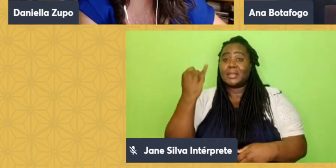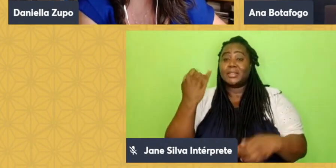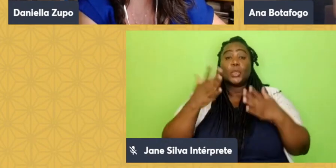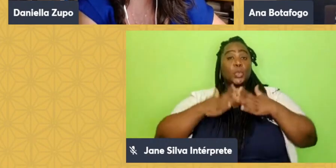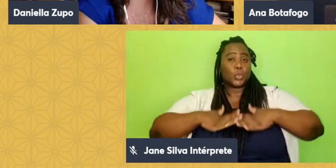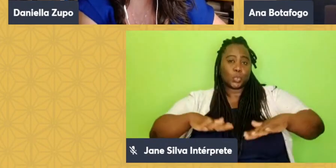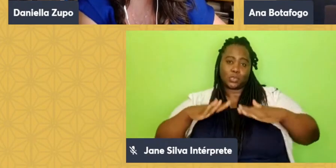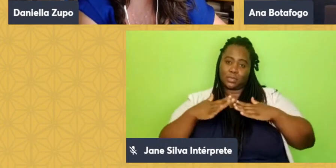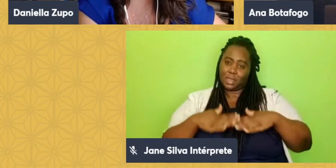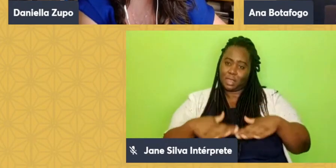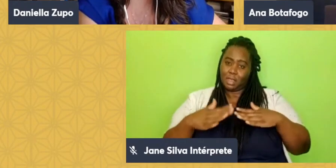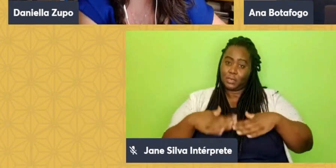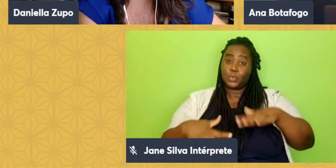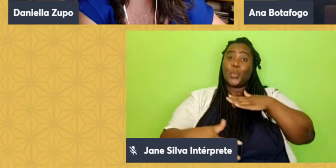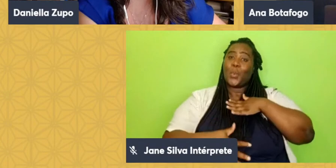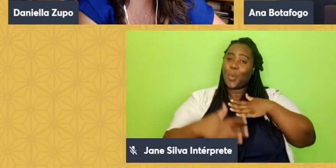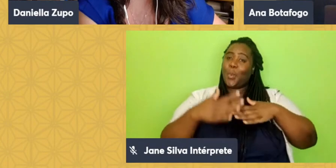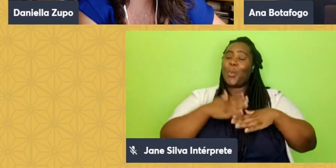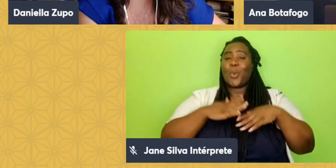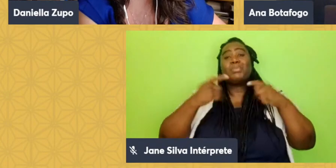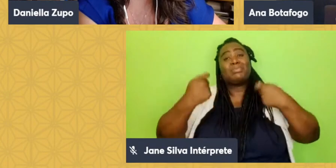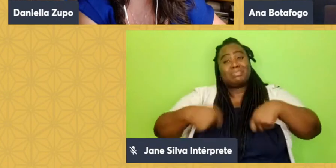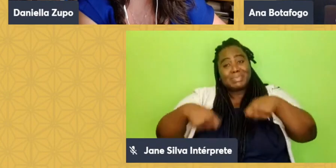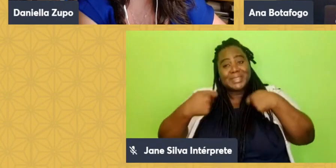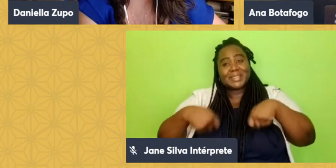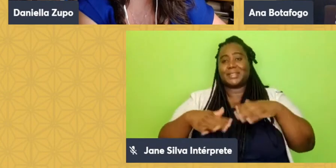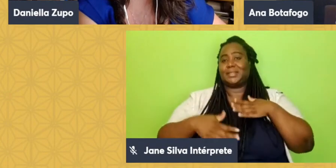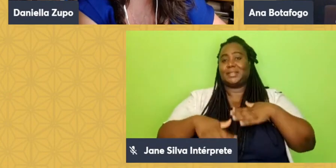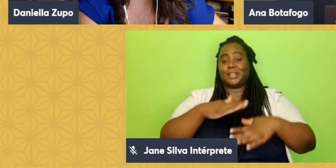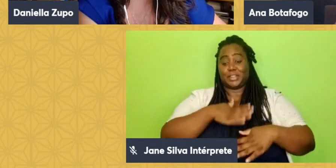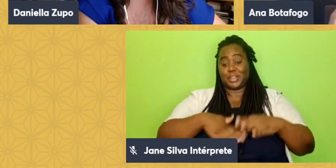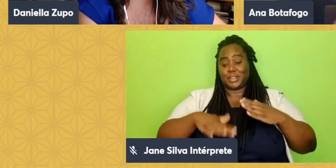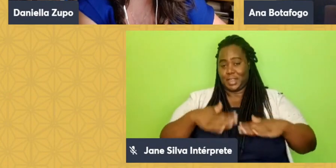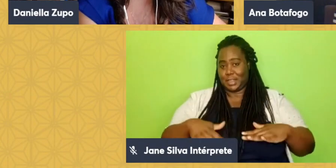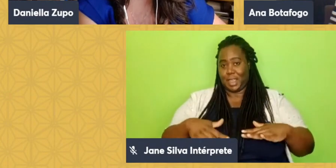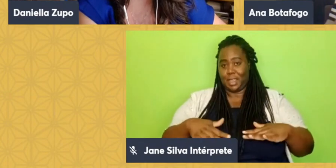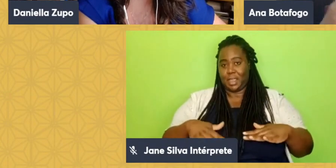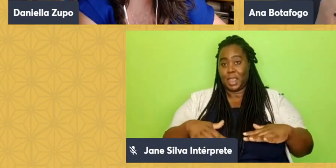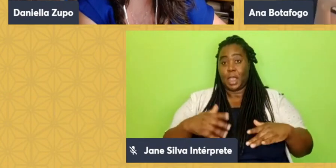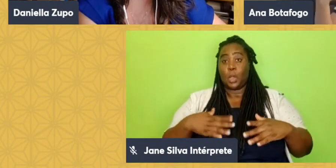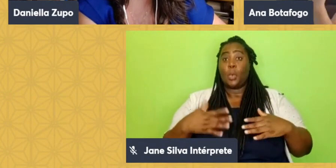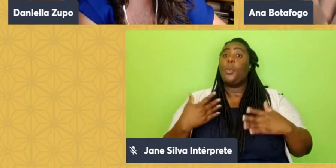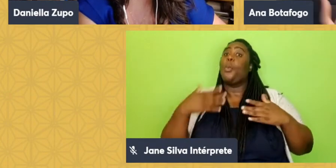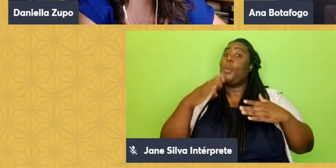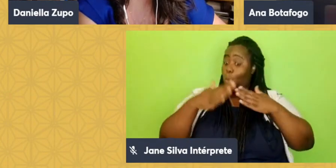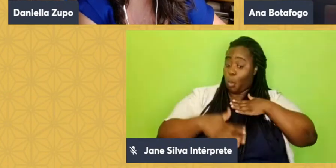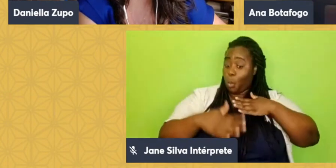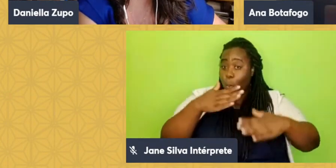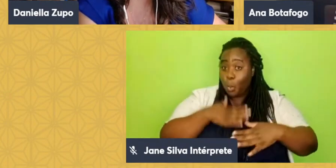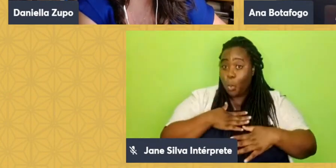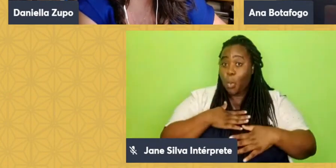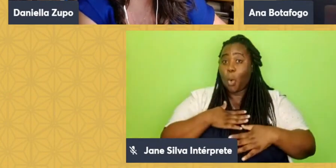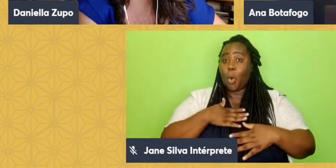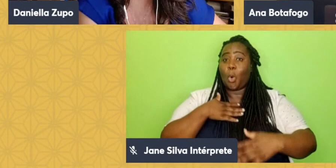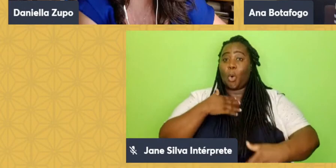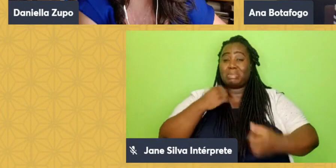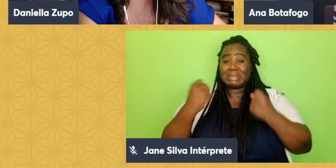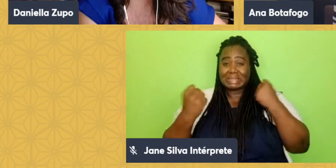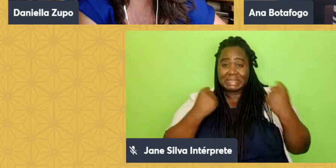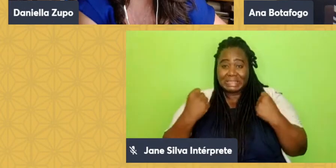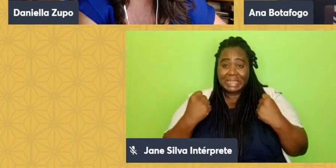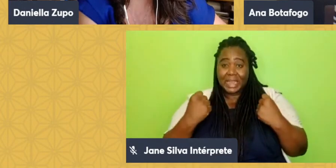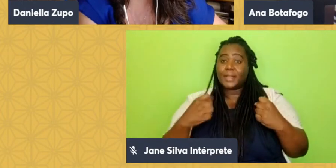descanso o corpo e descansar um corpo de atleta um corpo é de bailarina